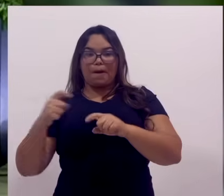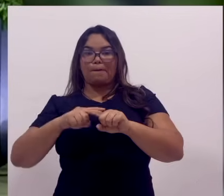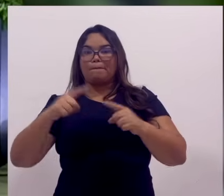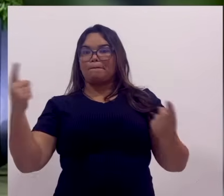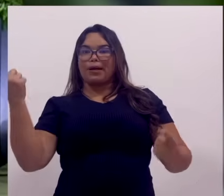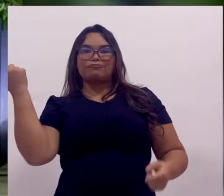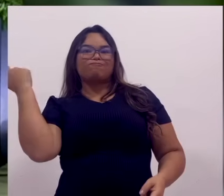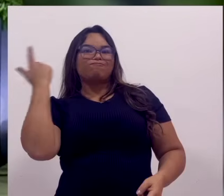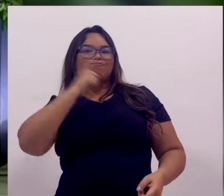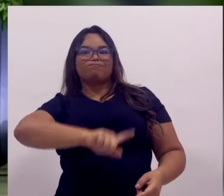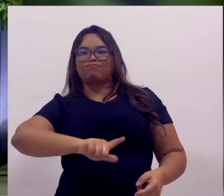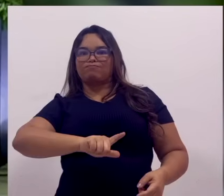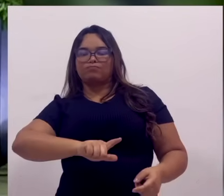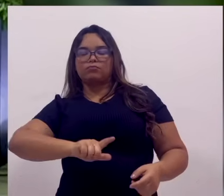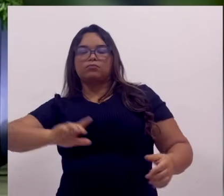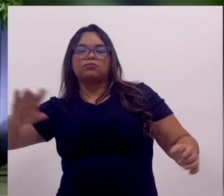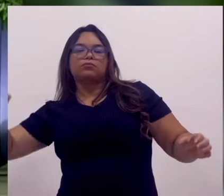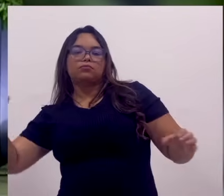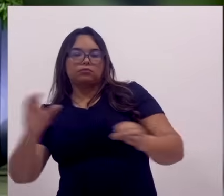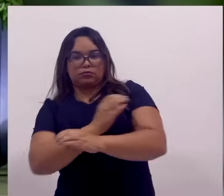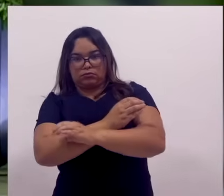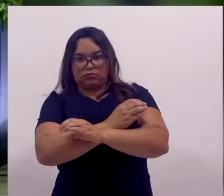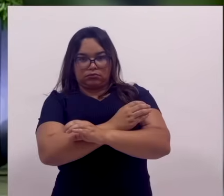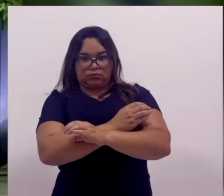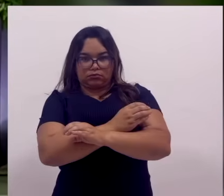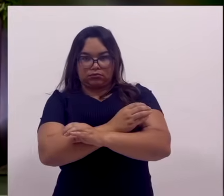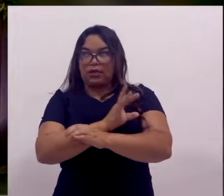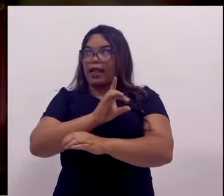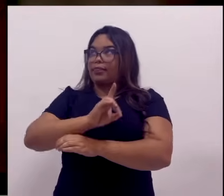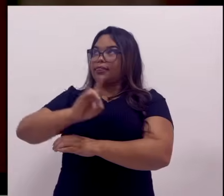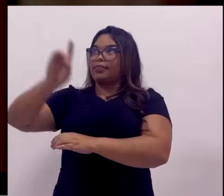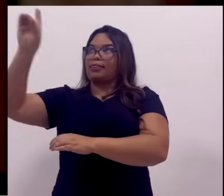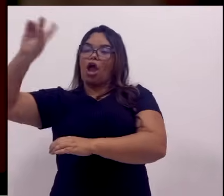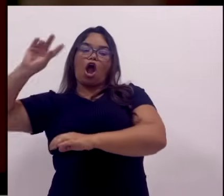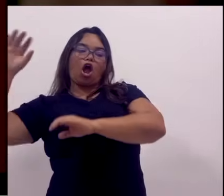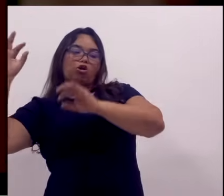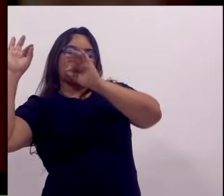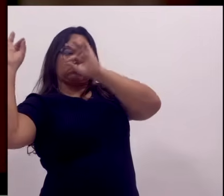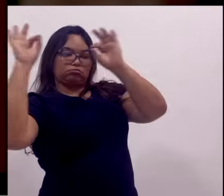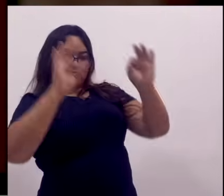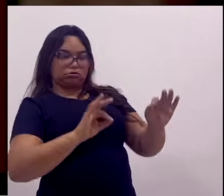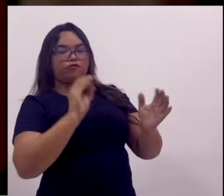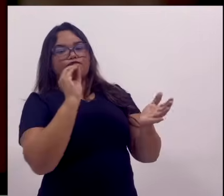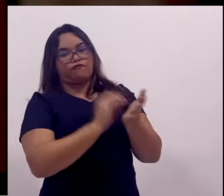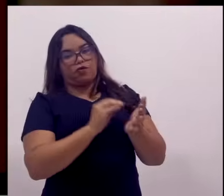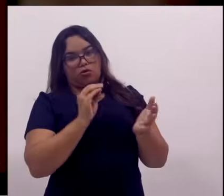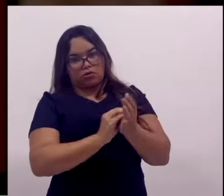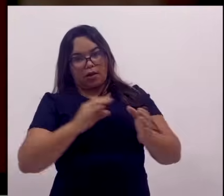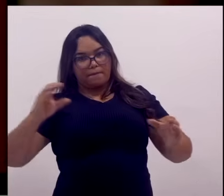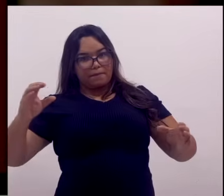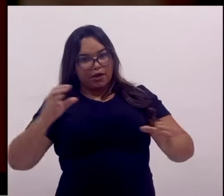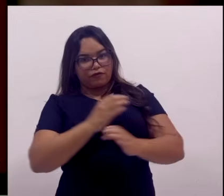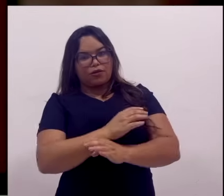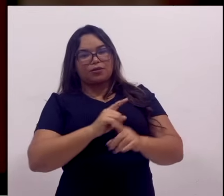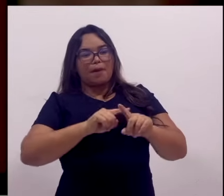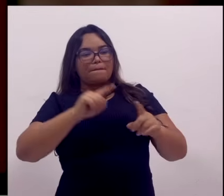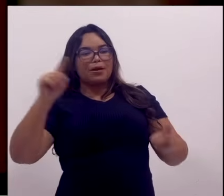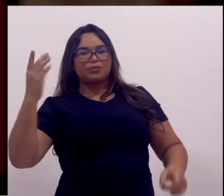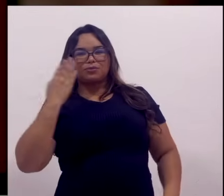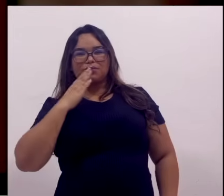completou, não chegou à meta. O trabalho não ficou completo diante de Deus. E comigo andarão de